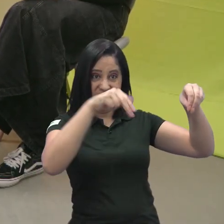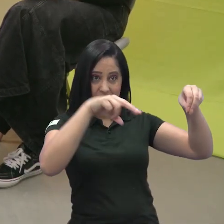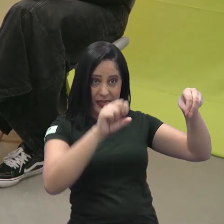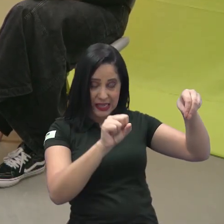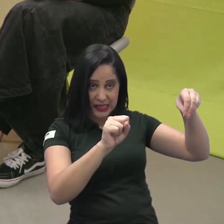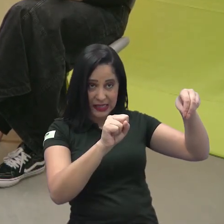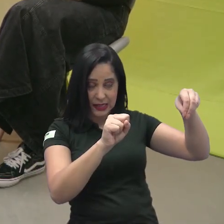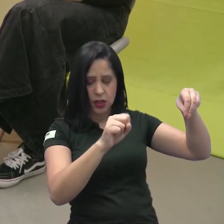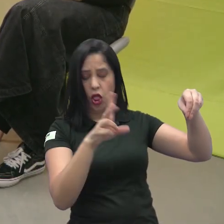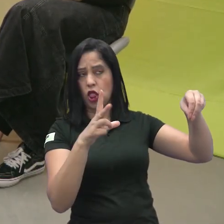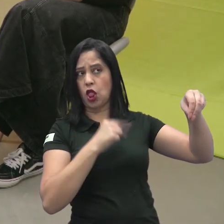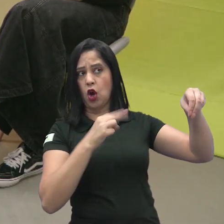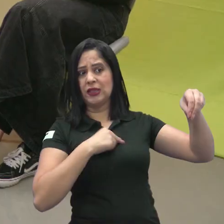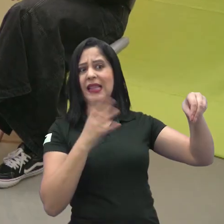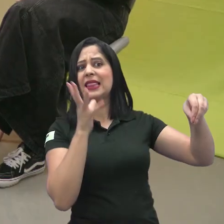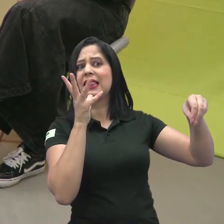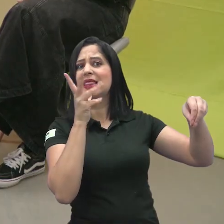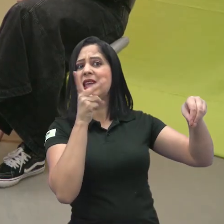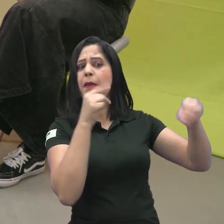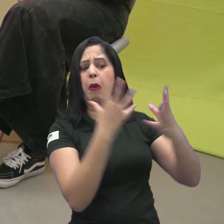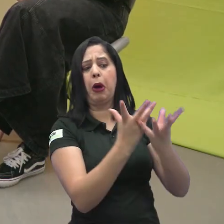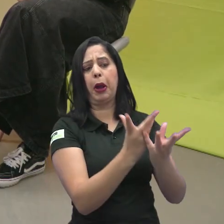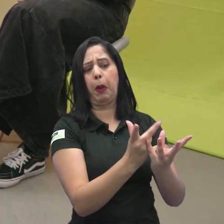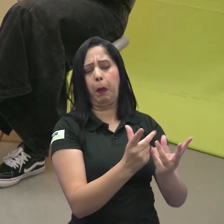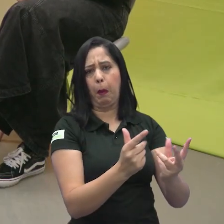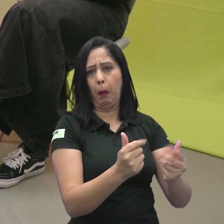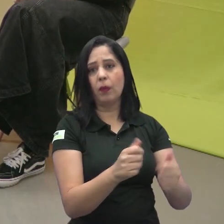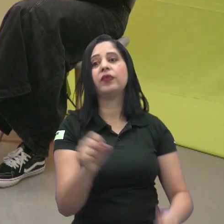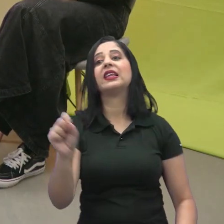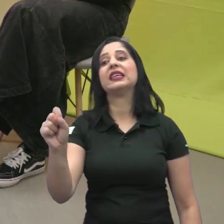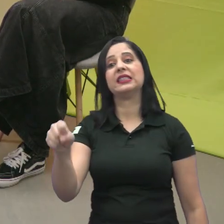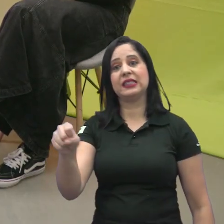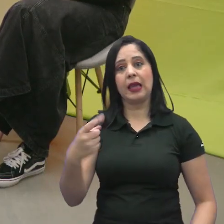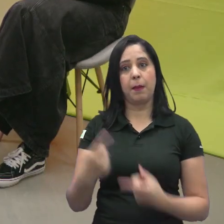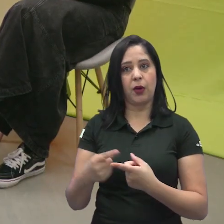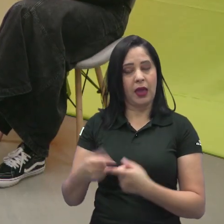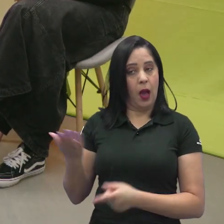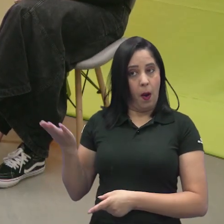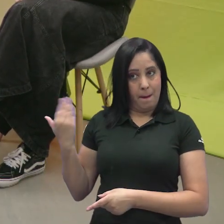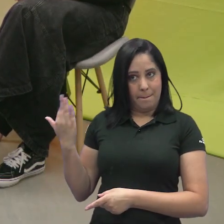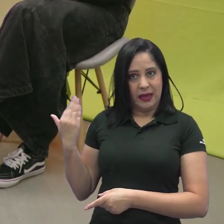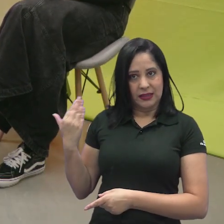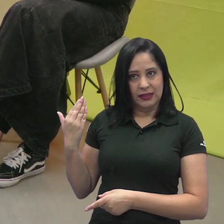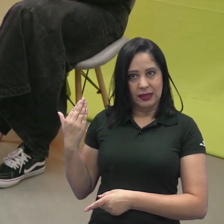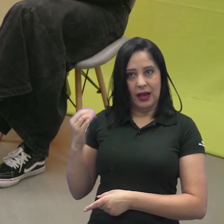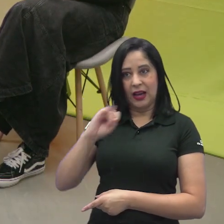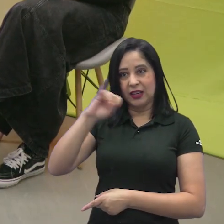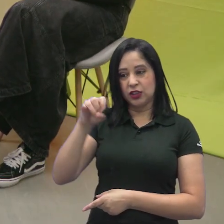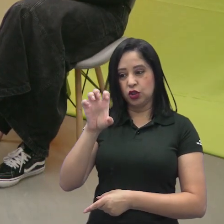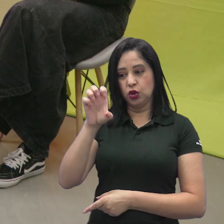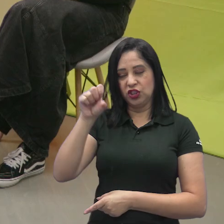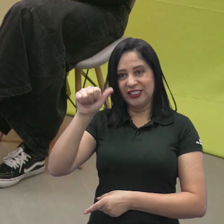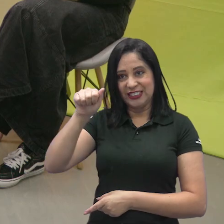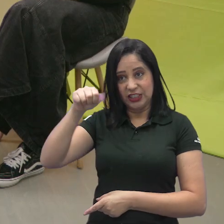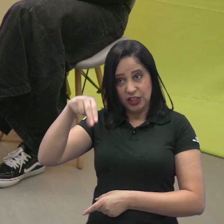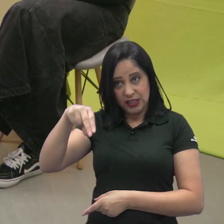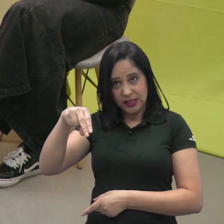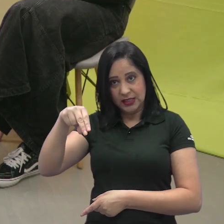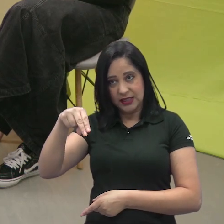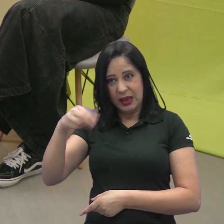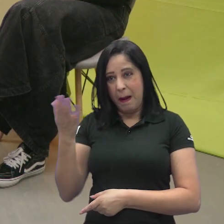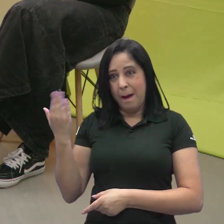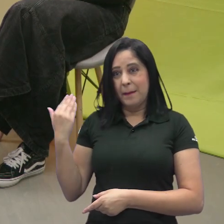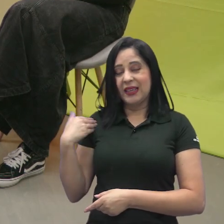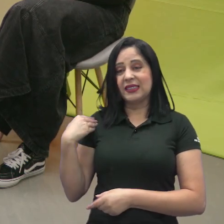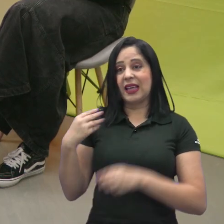Sim. E o jeans, ainda mais, os jeans antigos, eles eram bem mais grossos, se você for parar para reparar. Então, hoje em dia, ainda